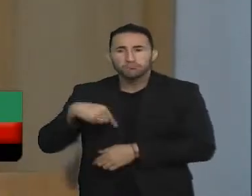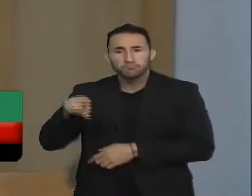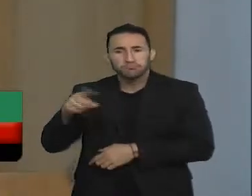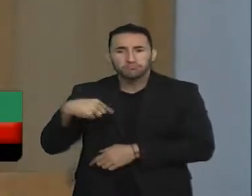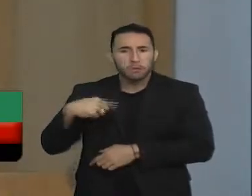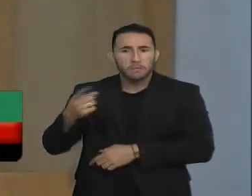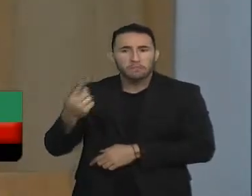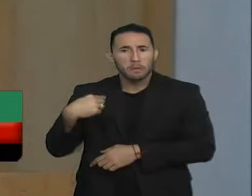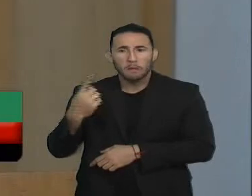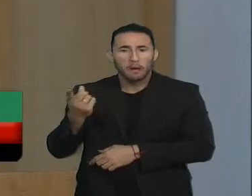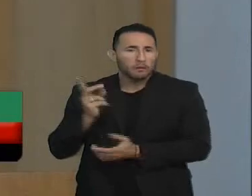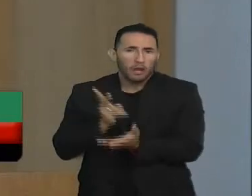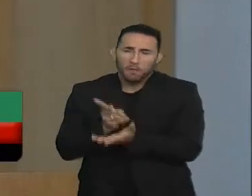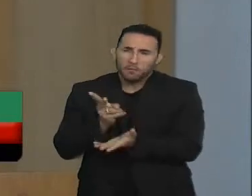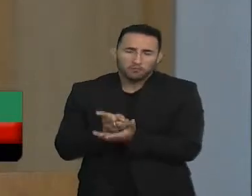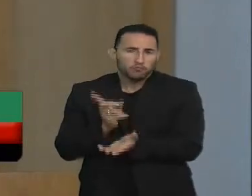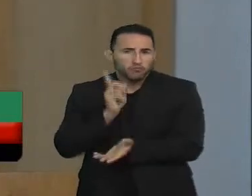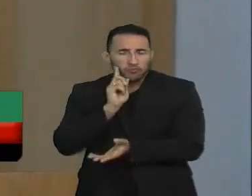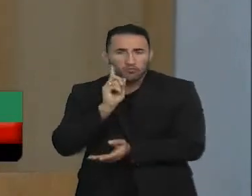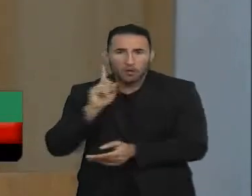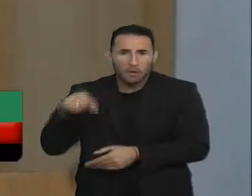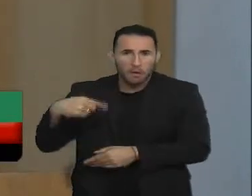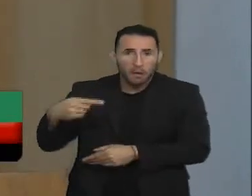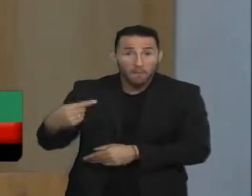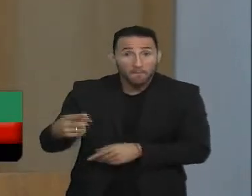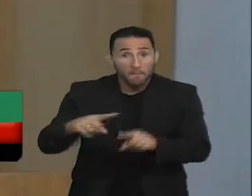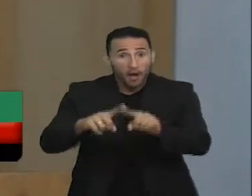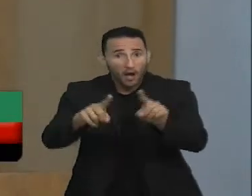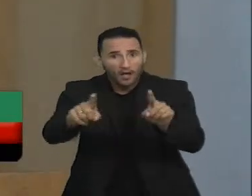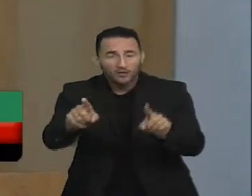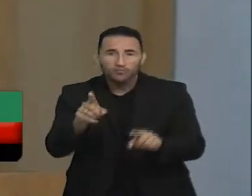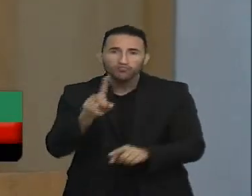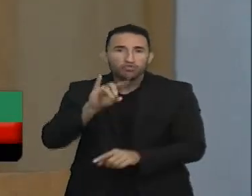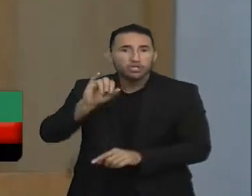rotina. E ela não retornou à sua casa.